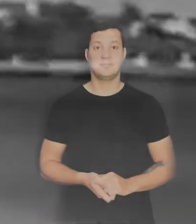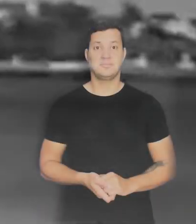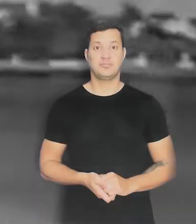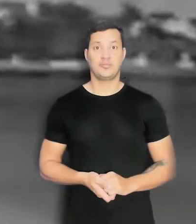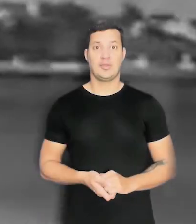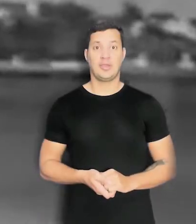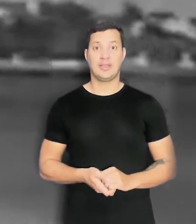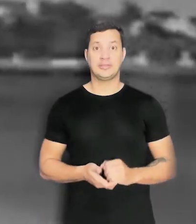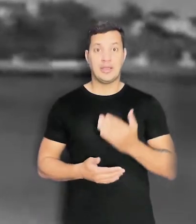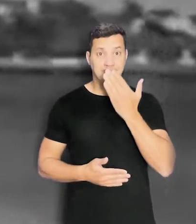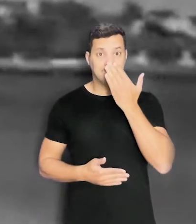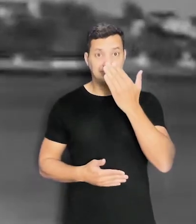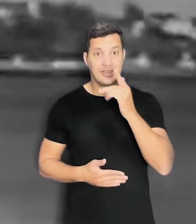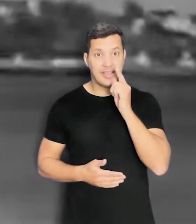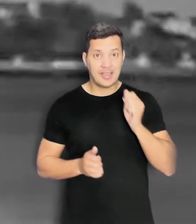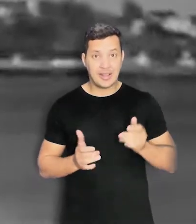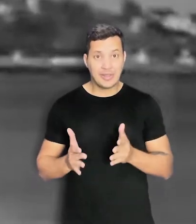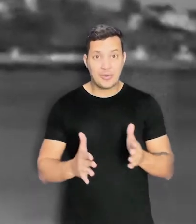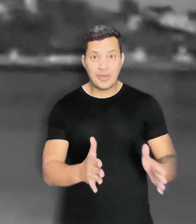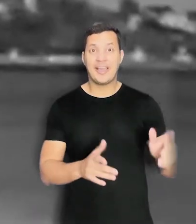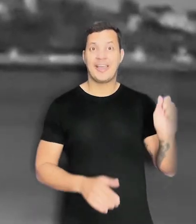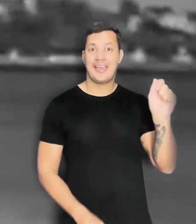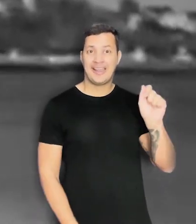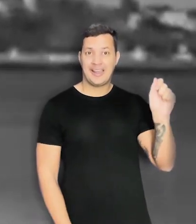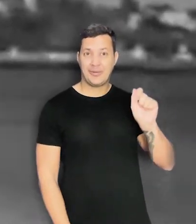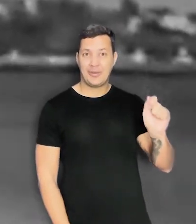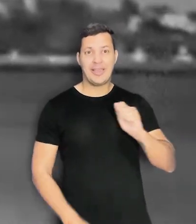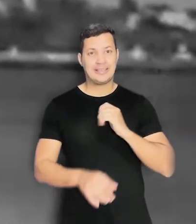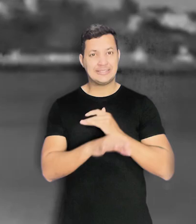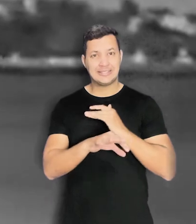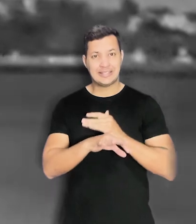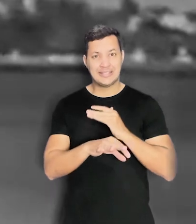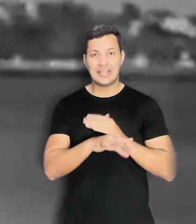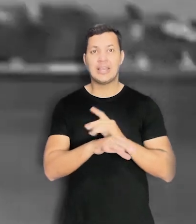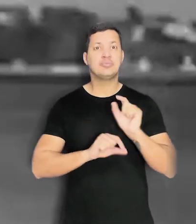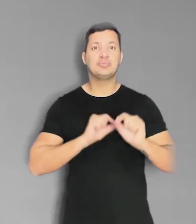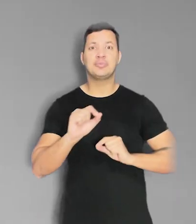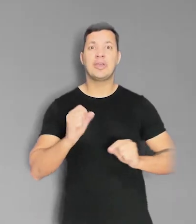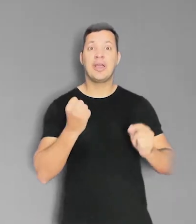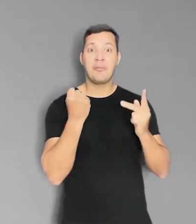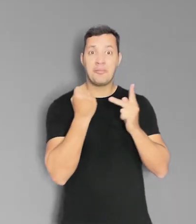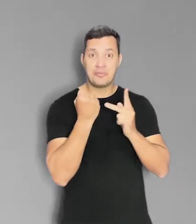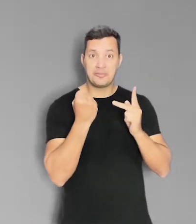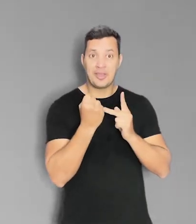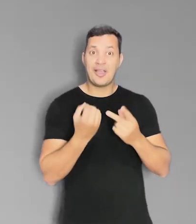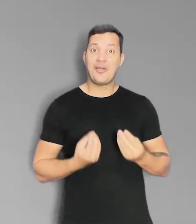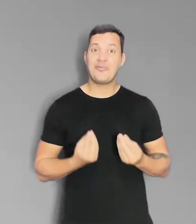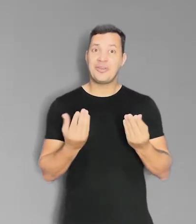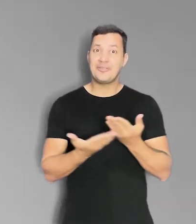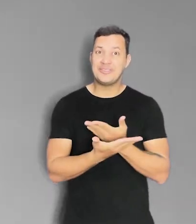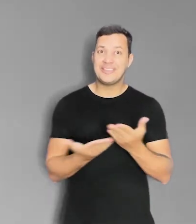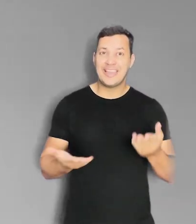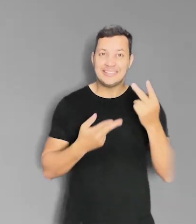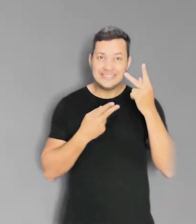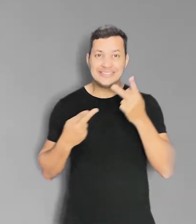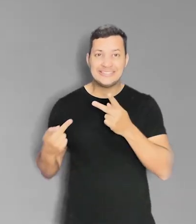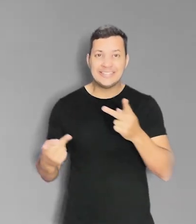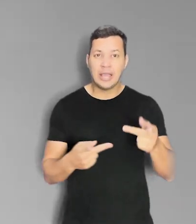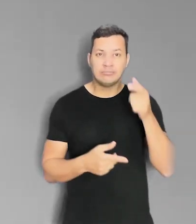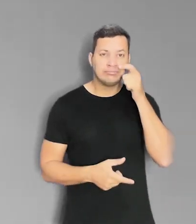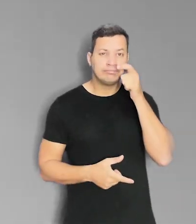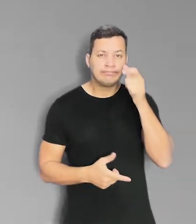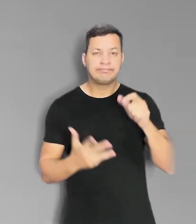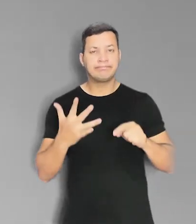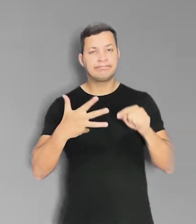Situada às margens da Lagoa de Araruama, a cidade fluminense de São Pedro da Aldeia oferece ao visitante interessantes